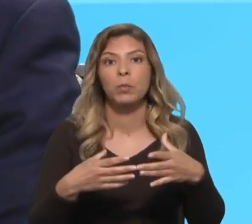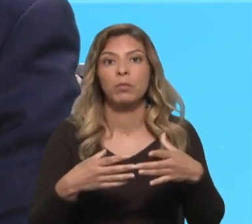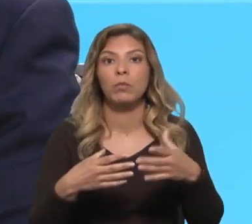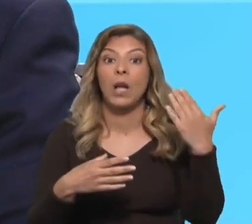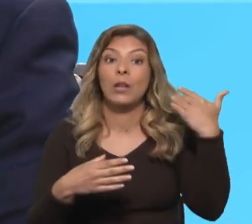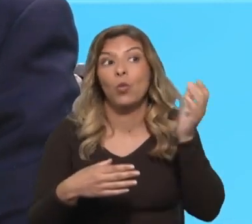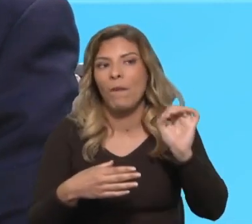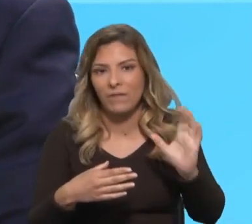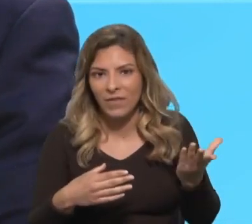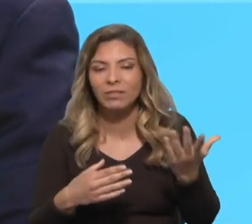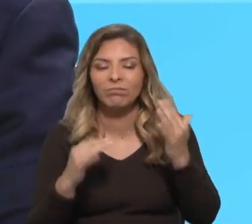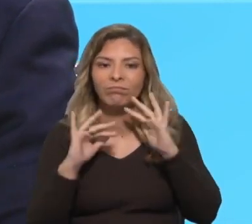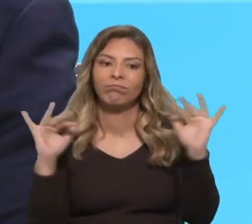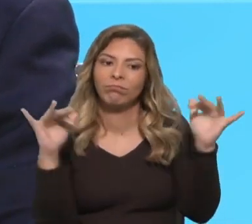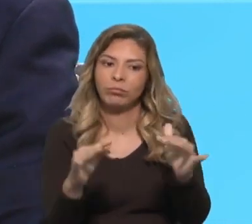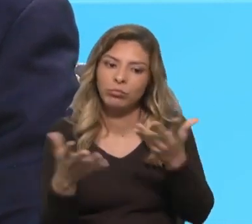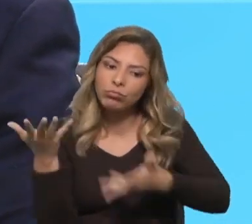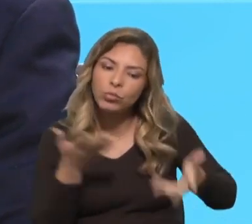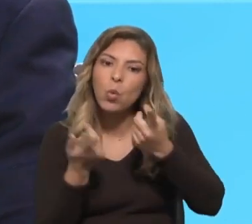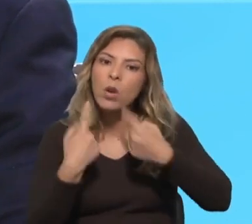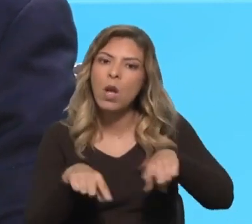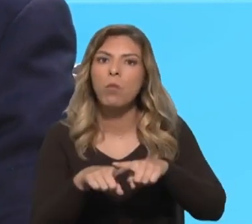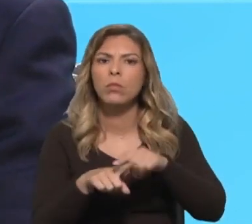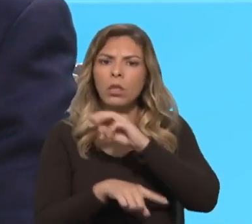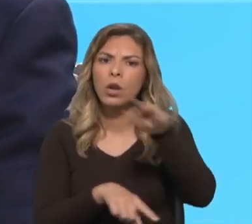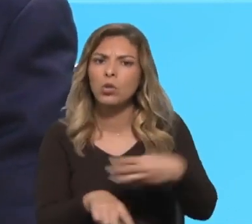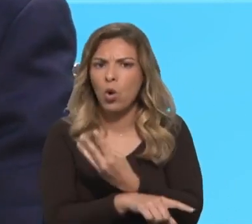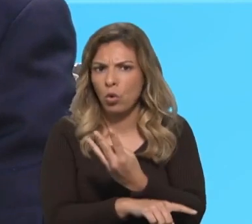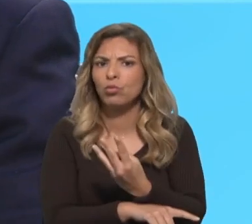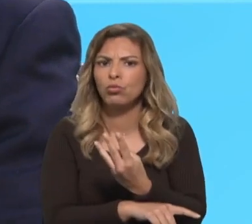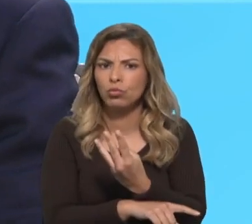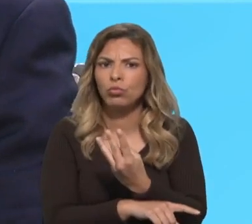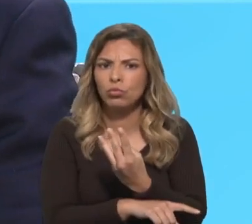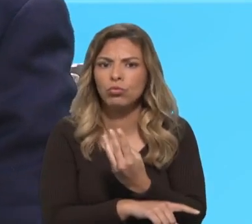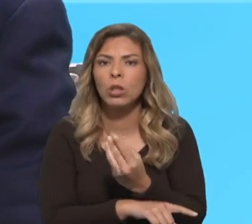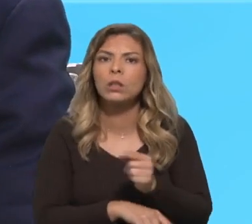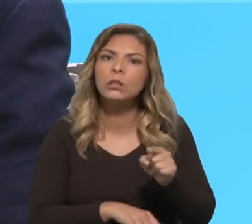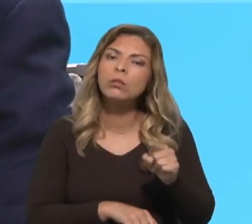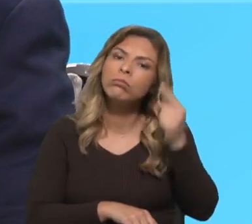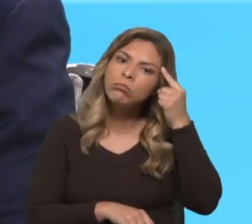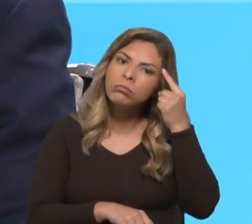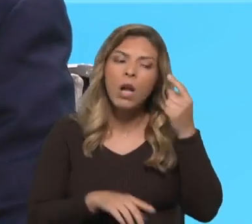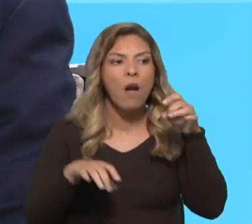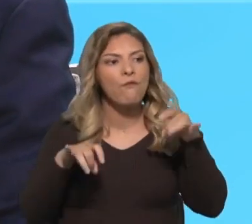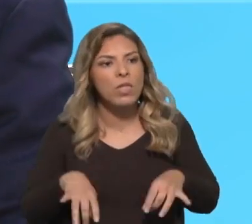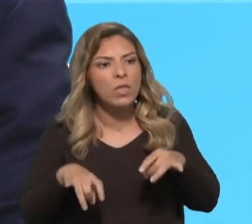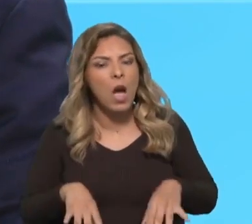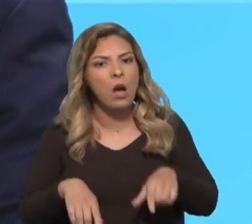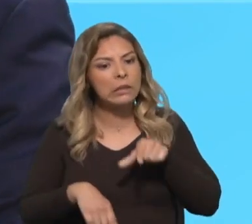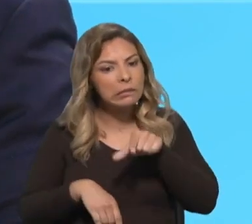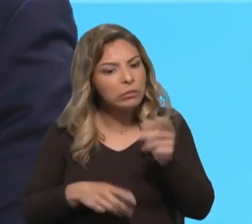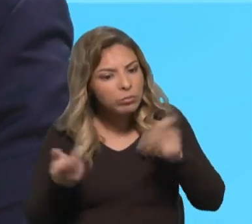existia, portanto, tinha sido uma reunião que tinha durado cerca de 3 anos, portanto, arrastou-se, e de maneira a evitar isto, e,